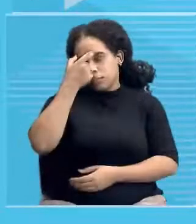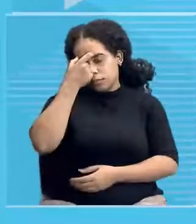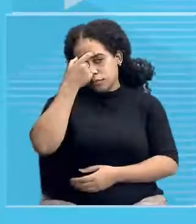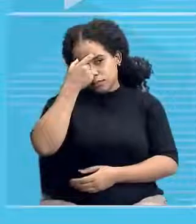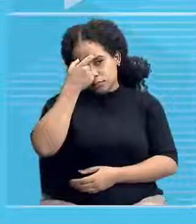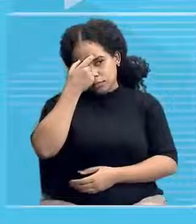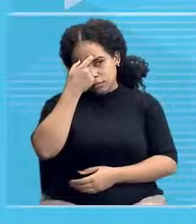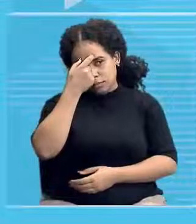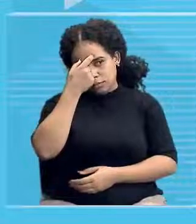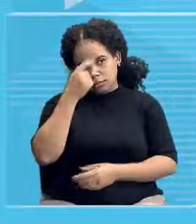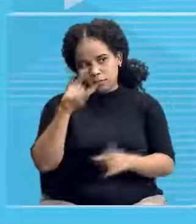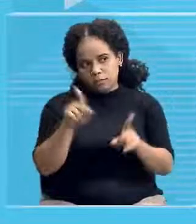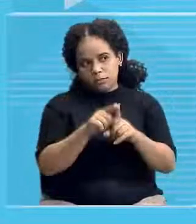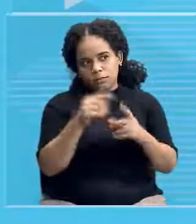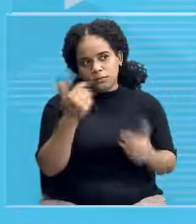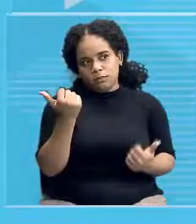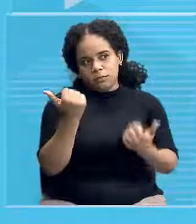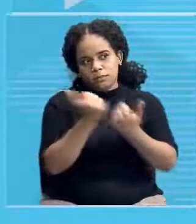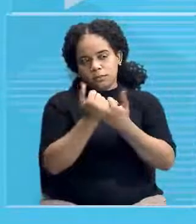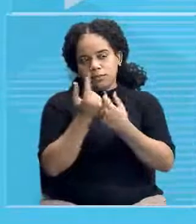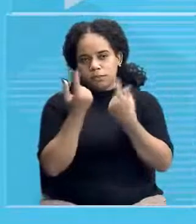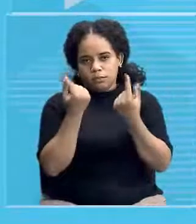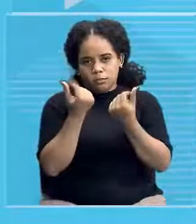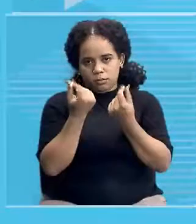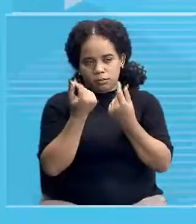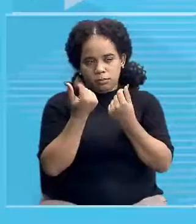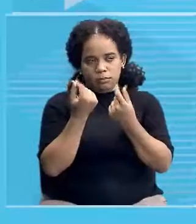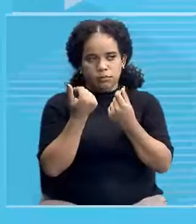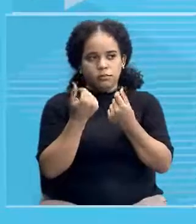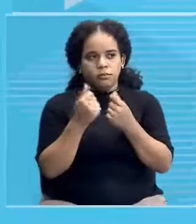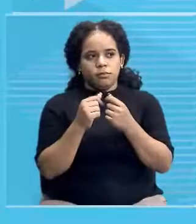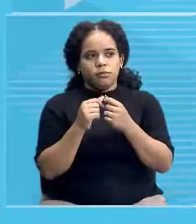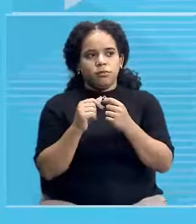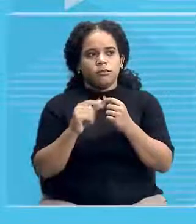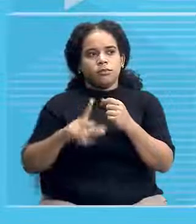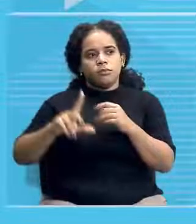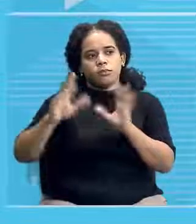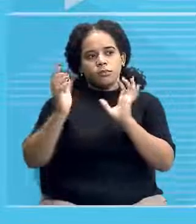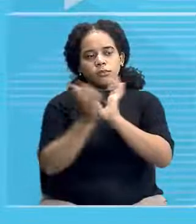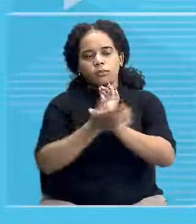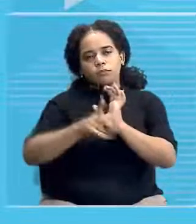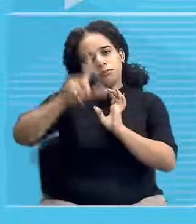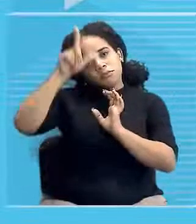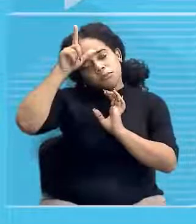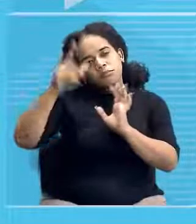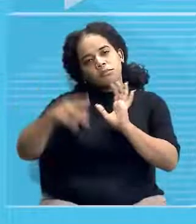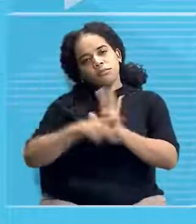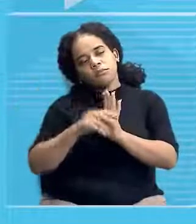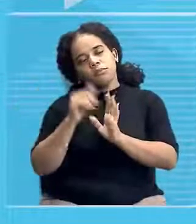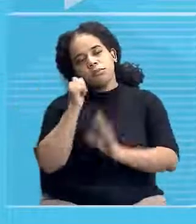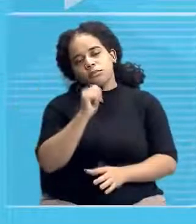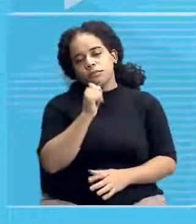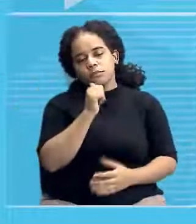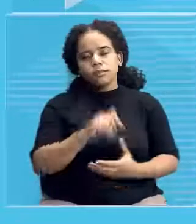Não fala de apoio financeiro às lideranças femininas.